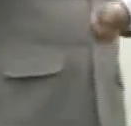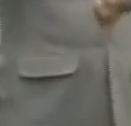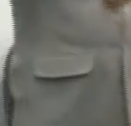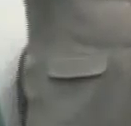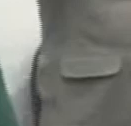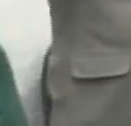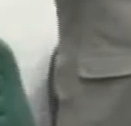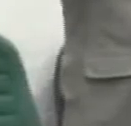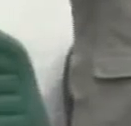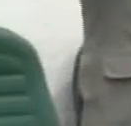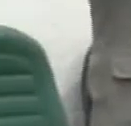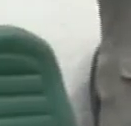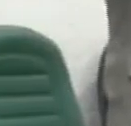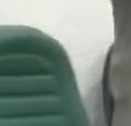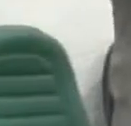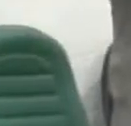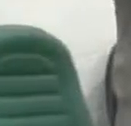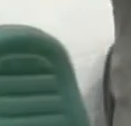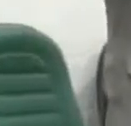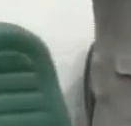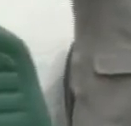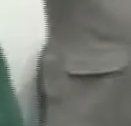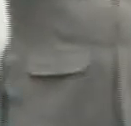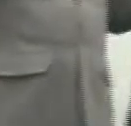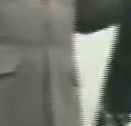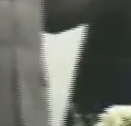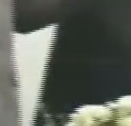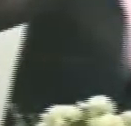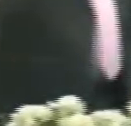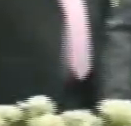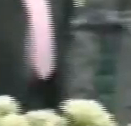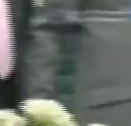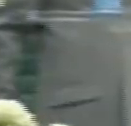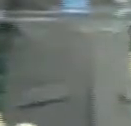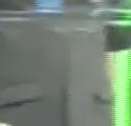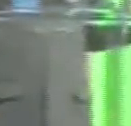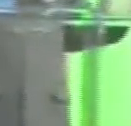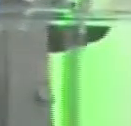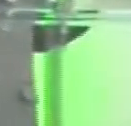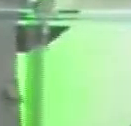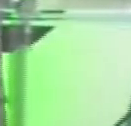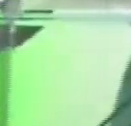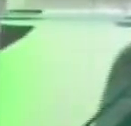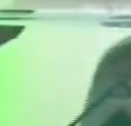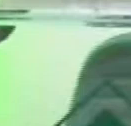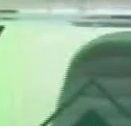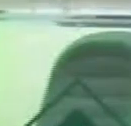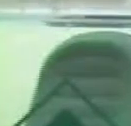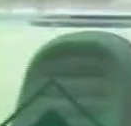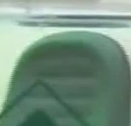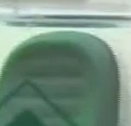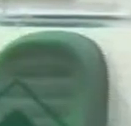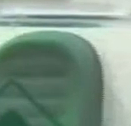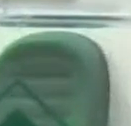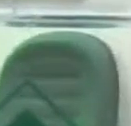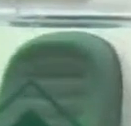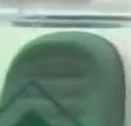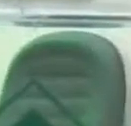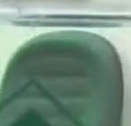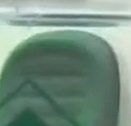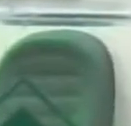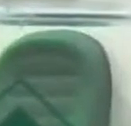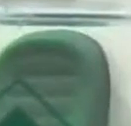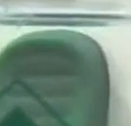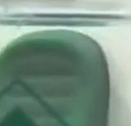pelo inferno e pelos males do divórcio do casamento desfeito que tem desestruturado